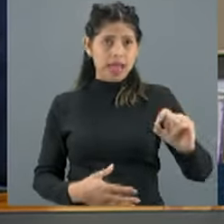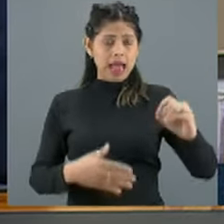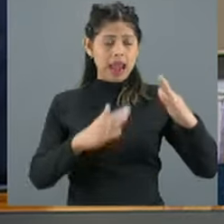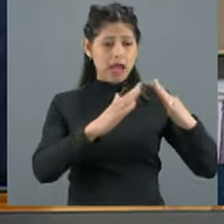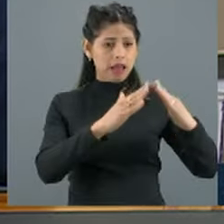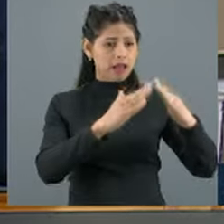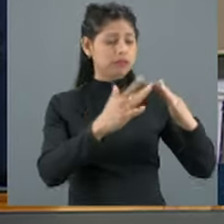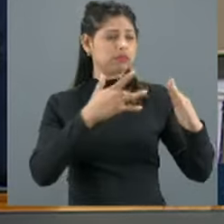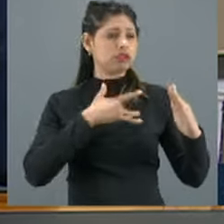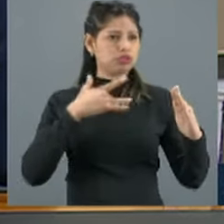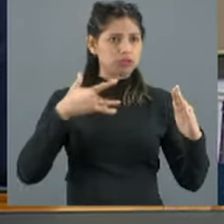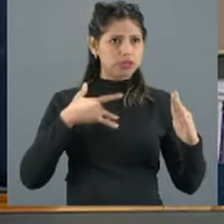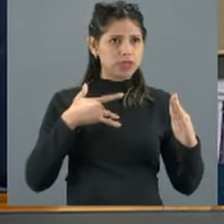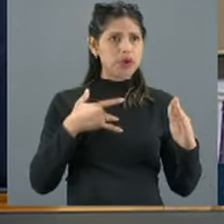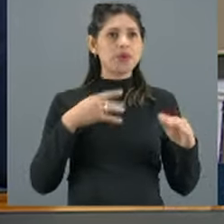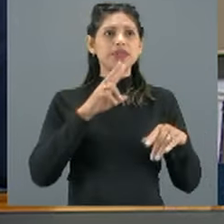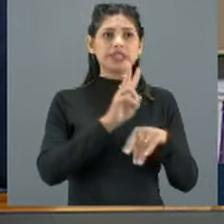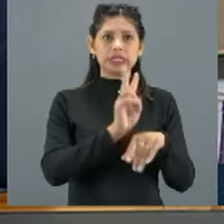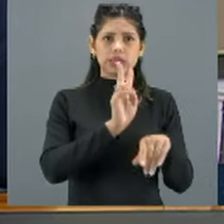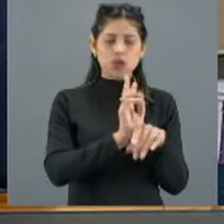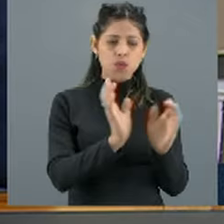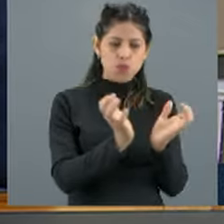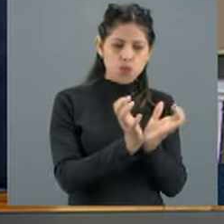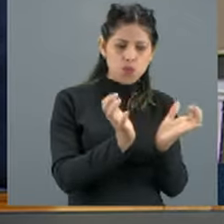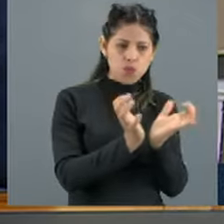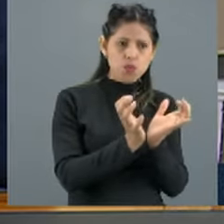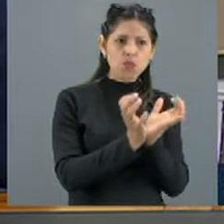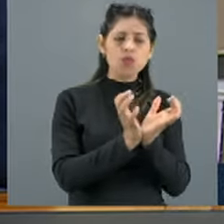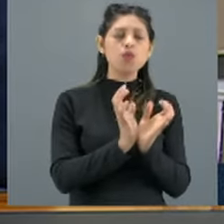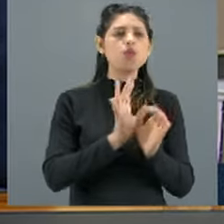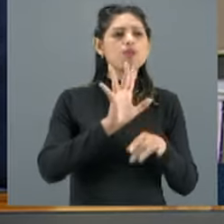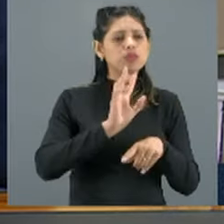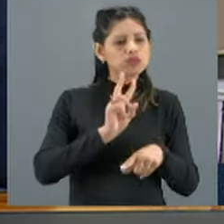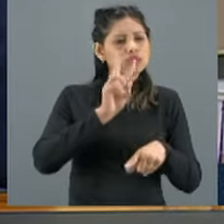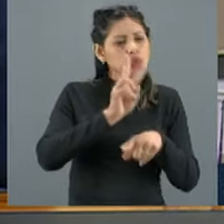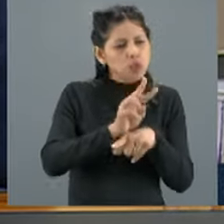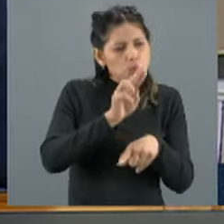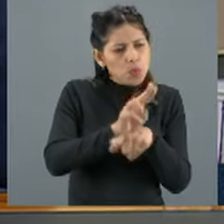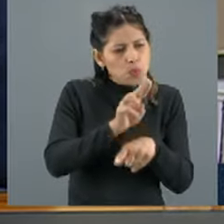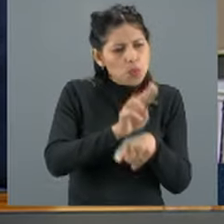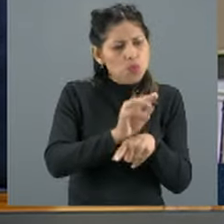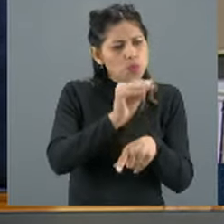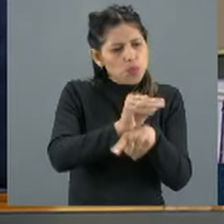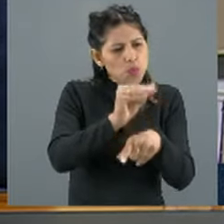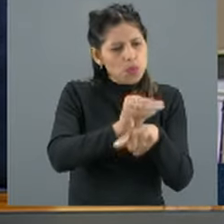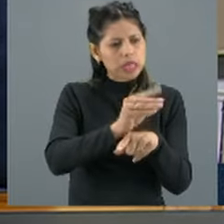tem a equipe de saúde que pode medicar.